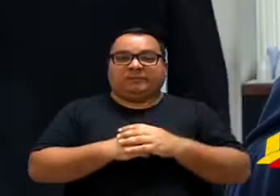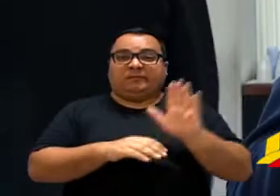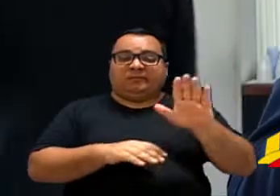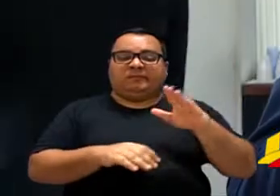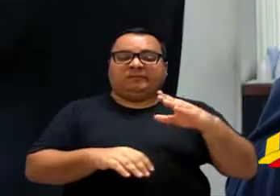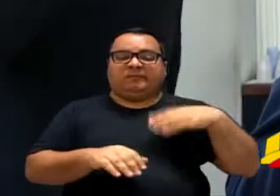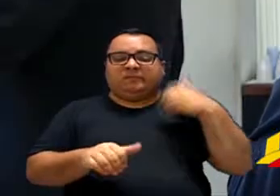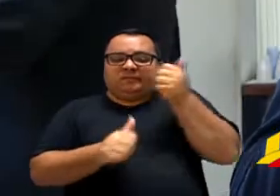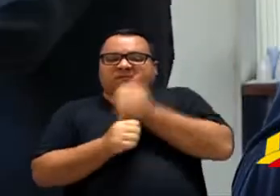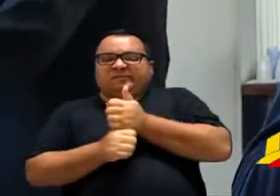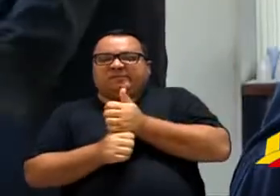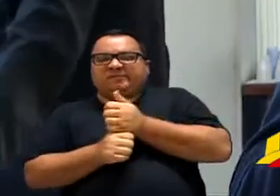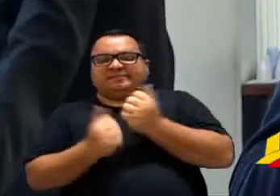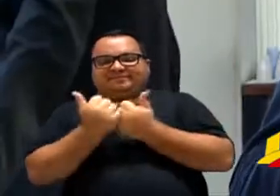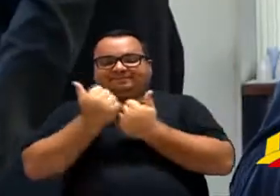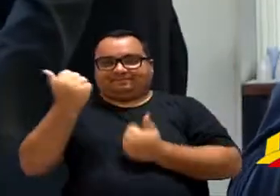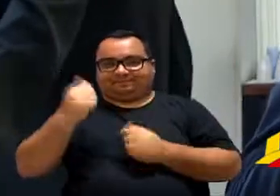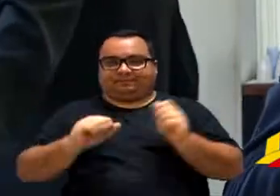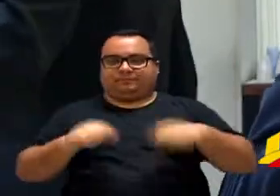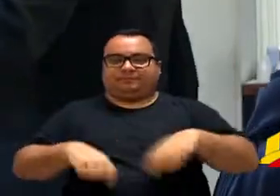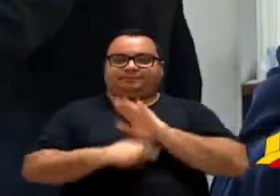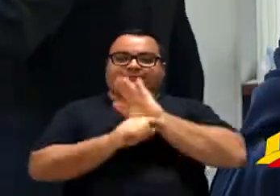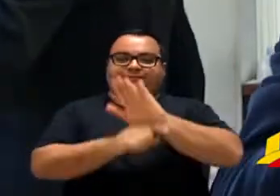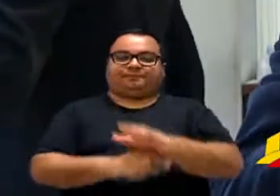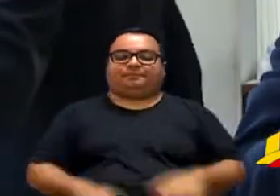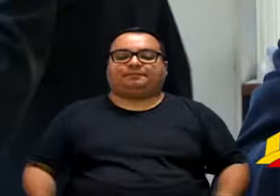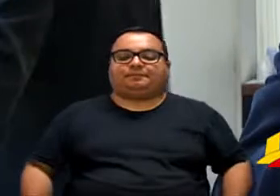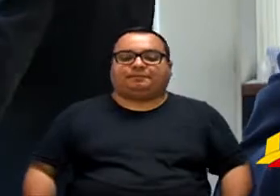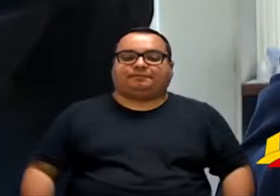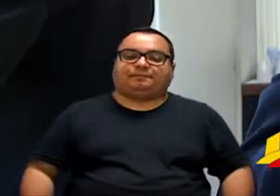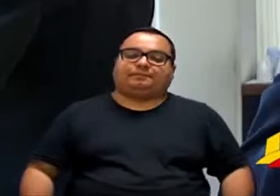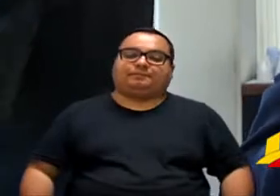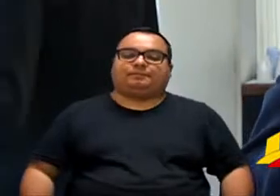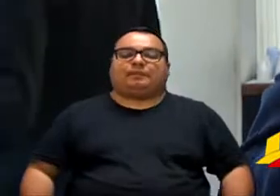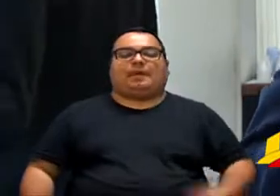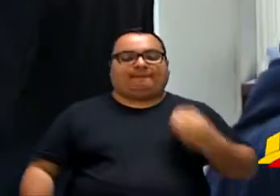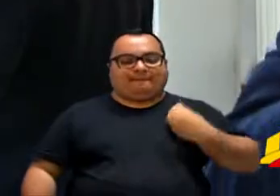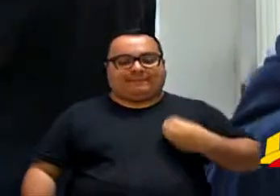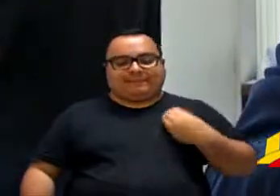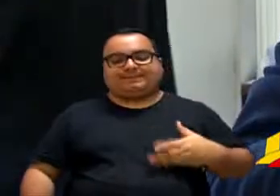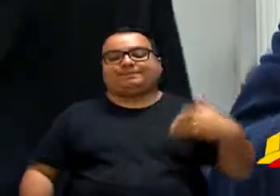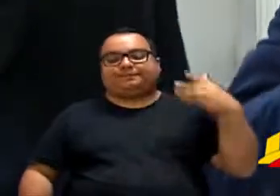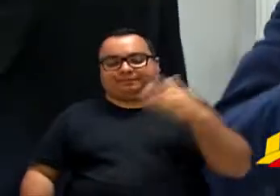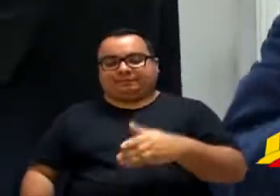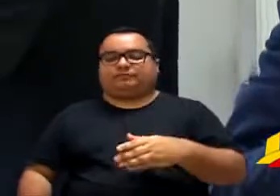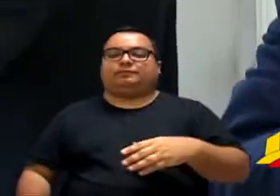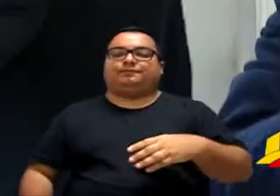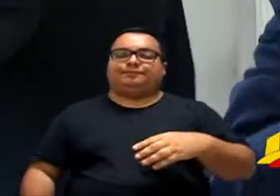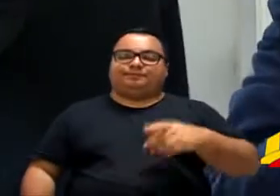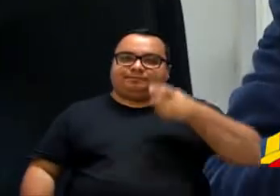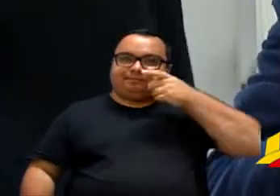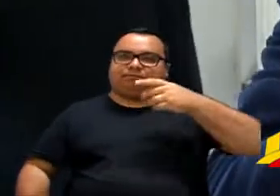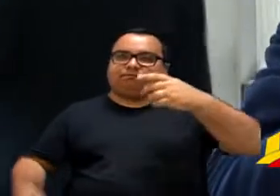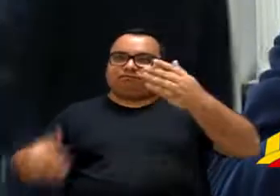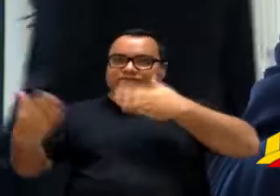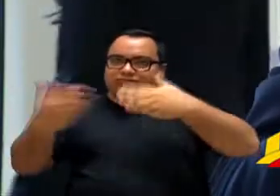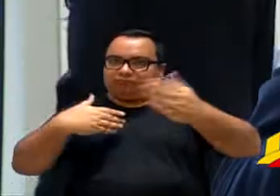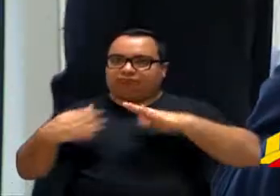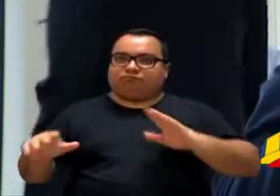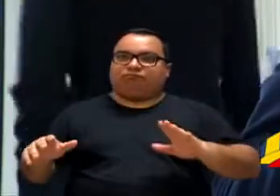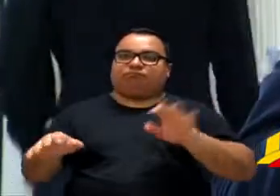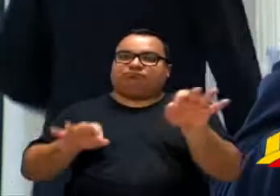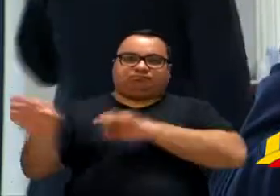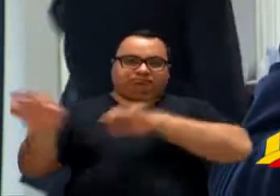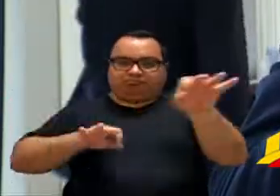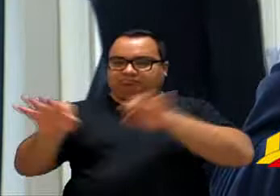nossos assessores são capacitados anos representar aqui importante que possa estar presente até para poder assim ganhar força